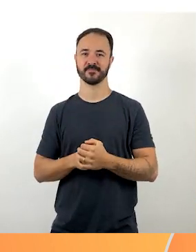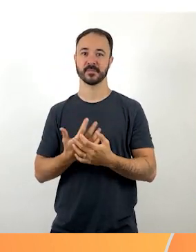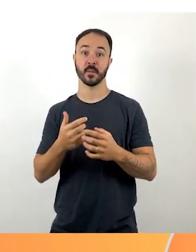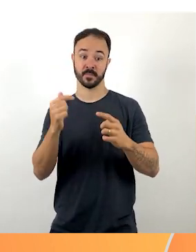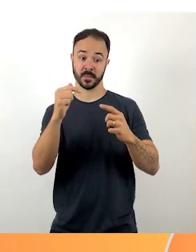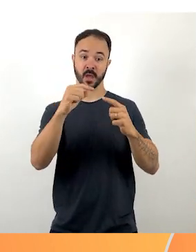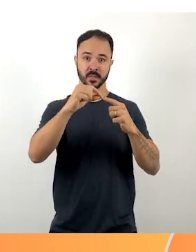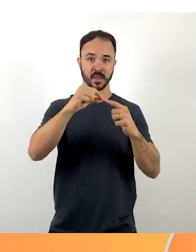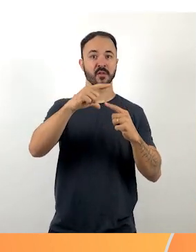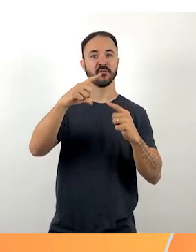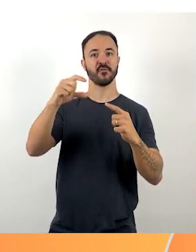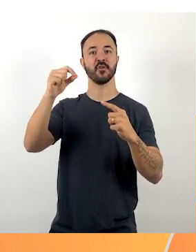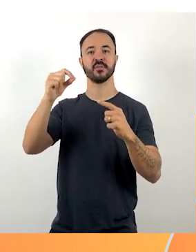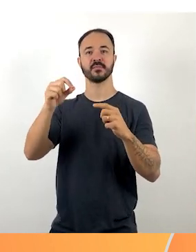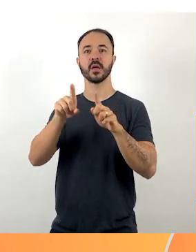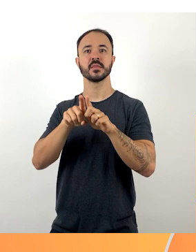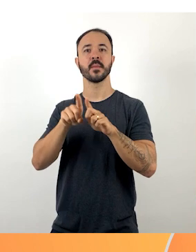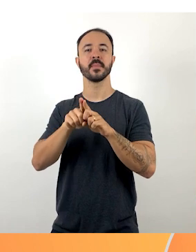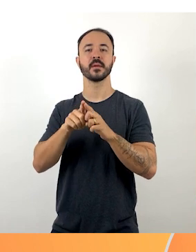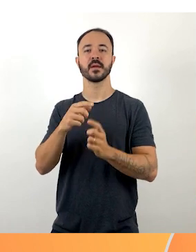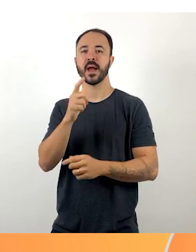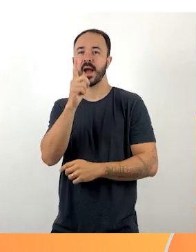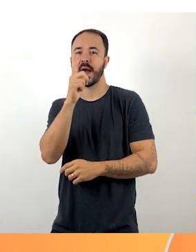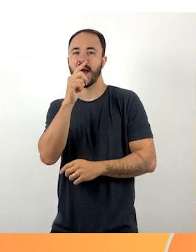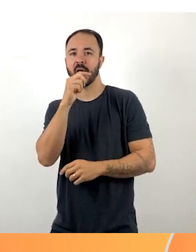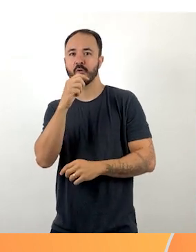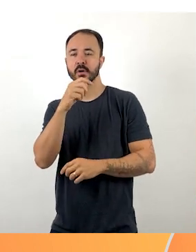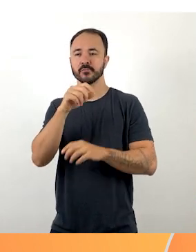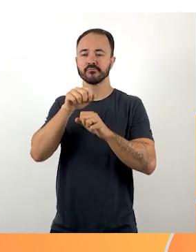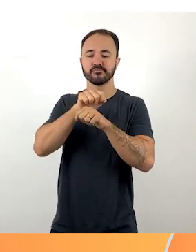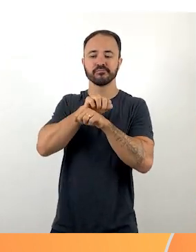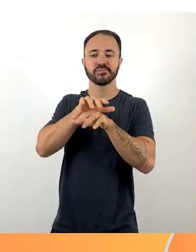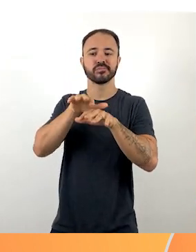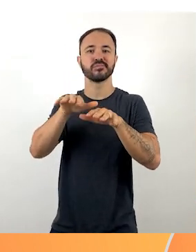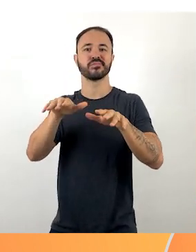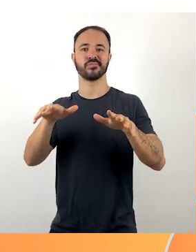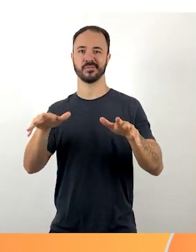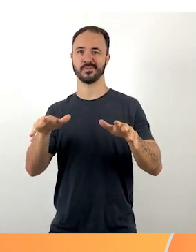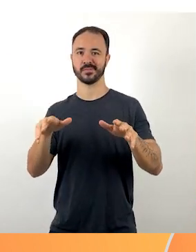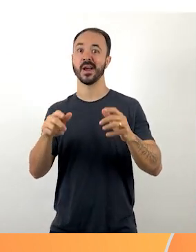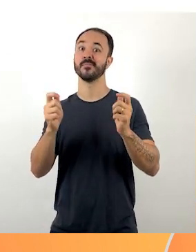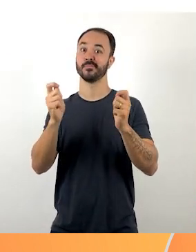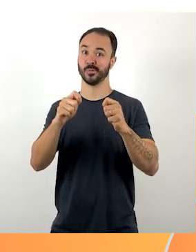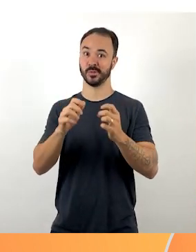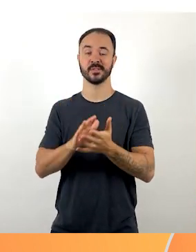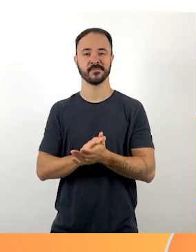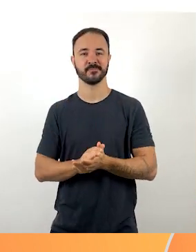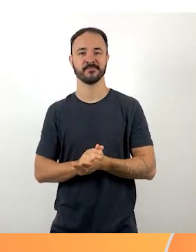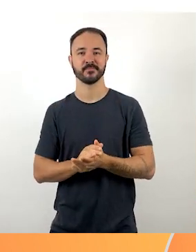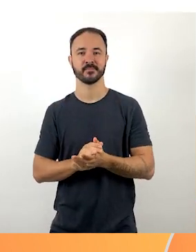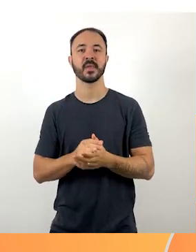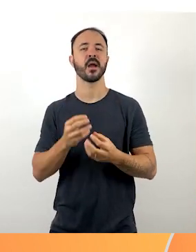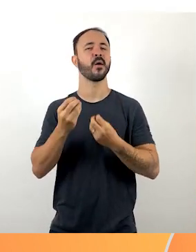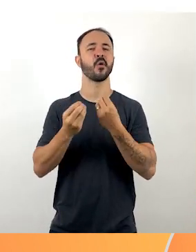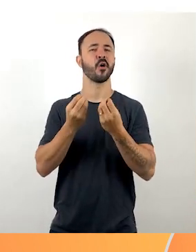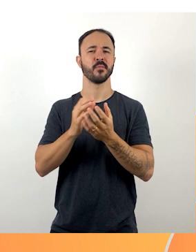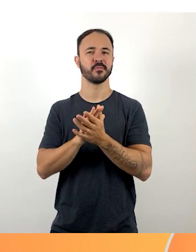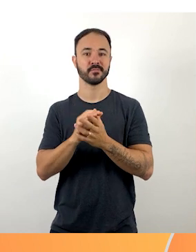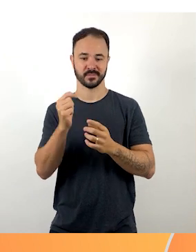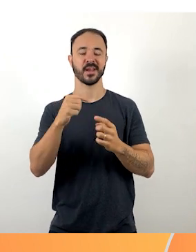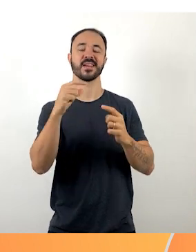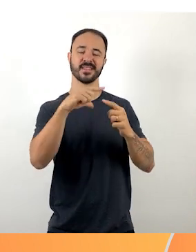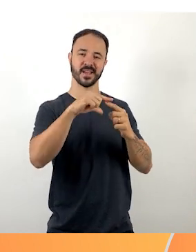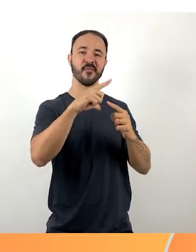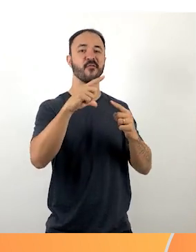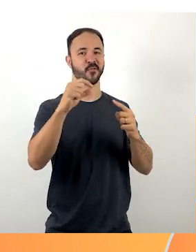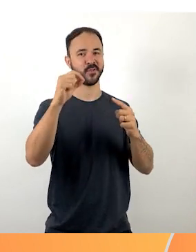folha algumas estruturas responsáveis pela transpiração. A planta precisa eliminar o excesso de água. Como ela faz isso? Através